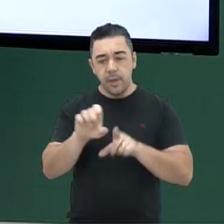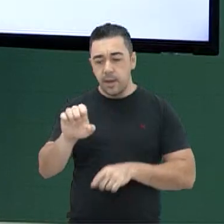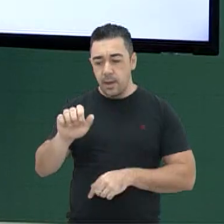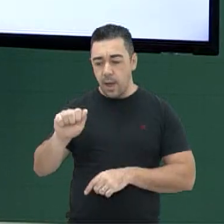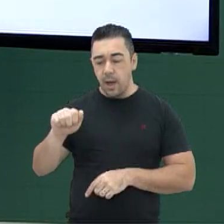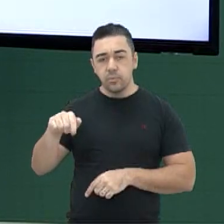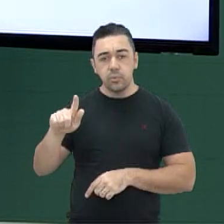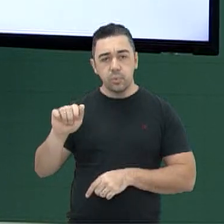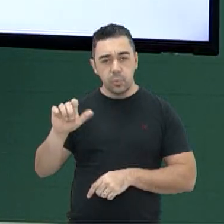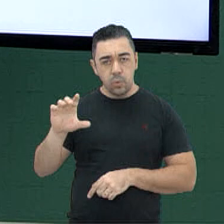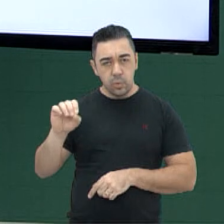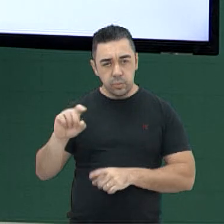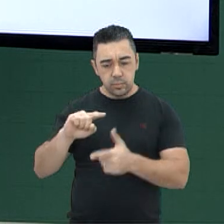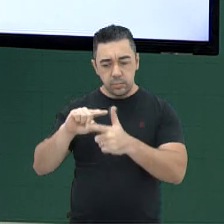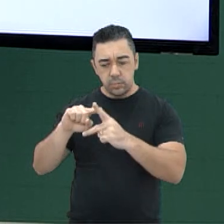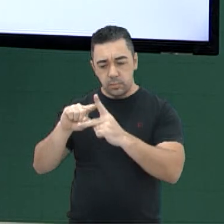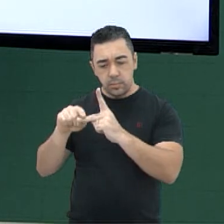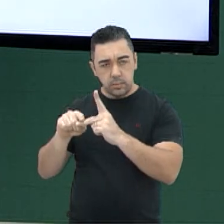Vamos continuar?